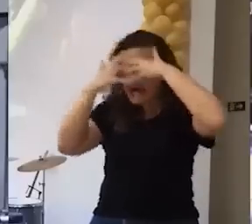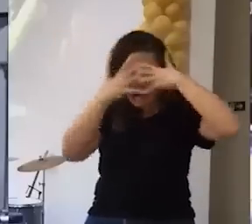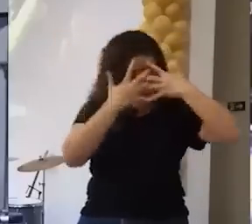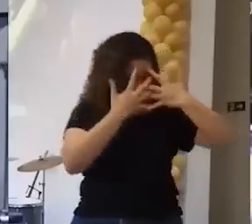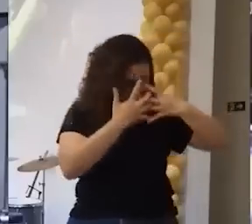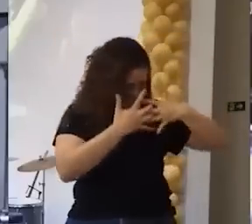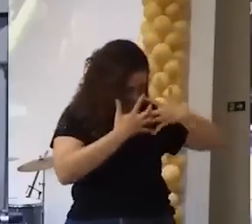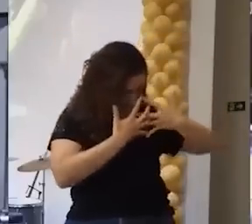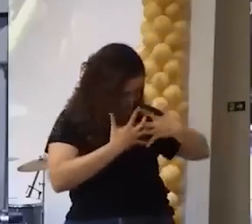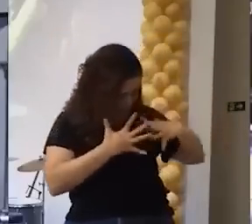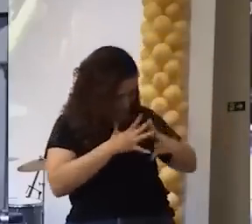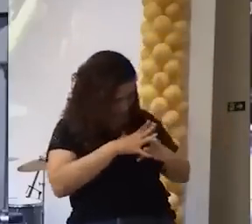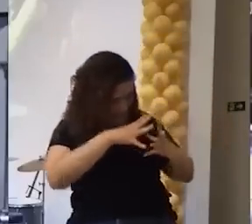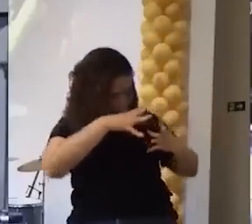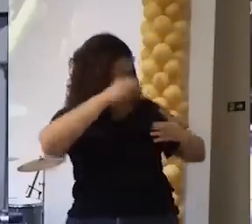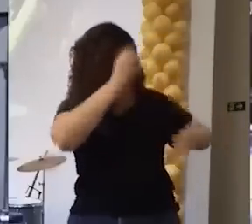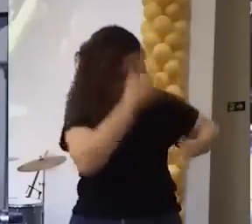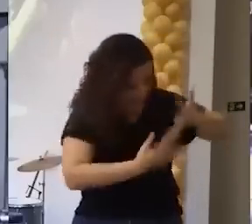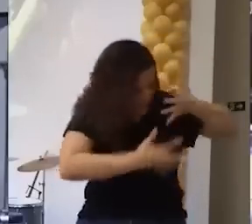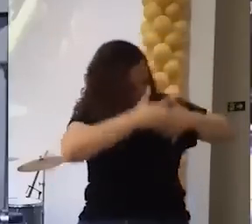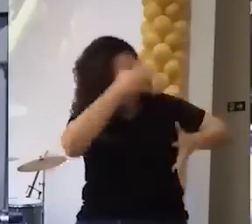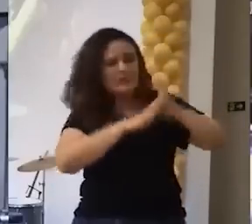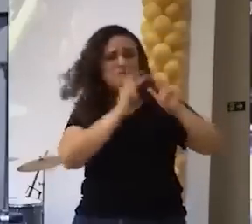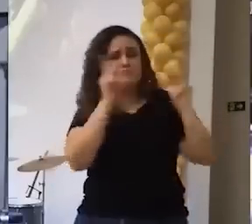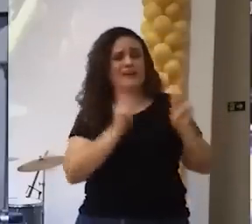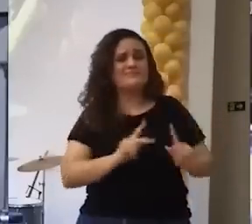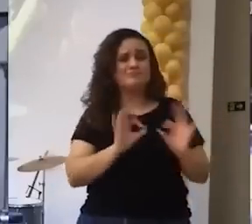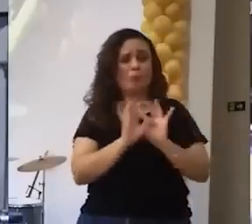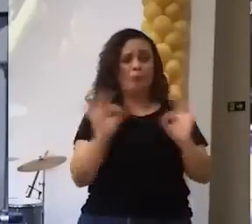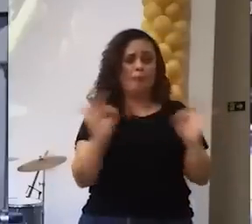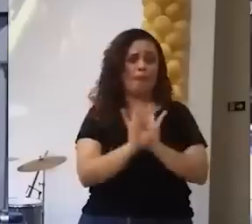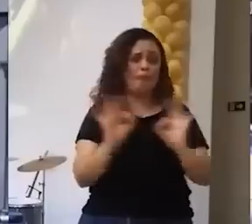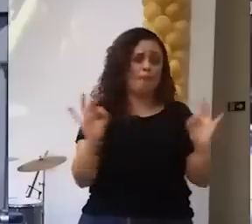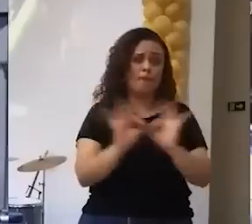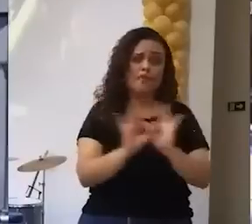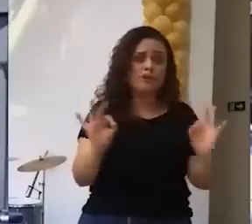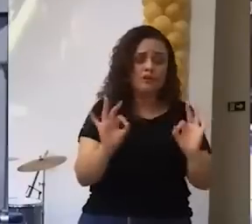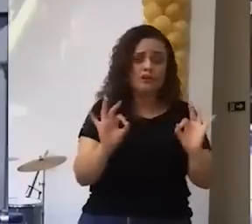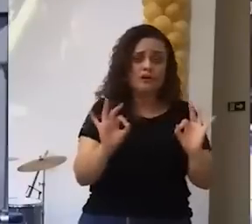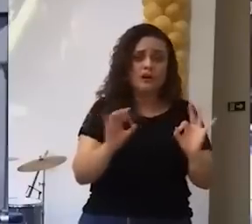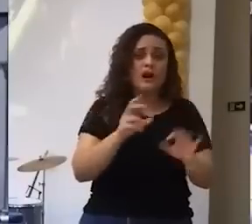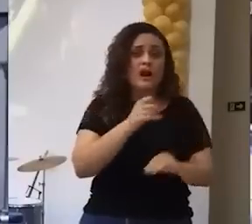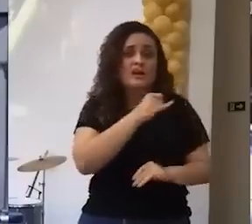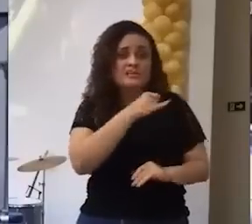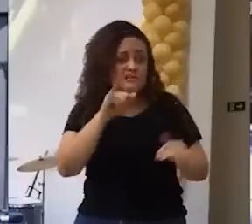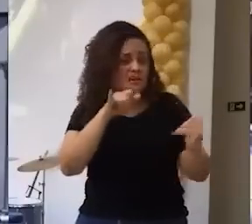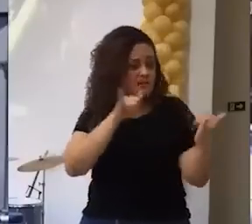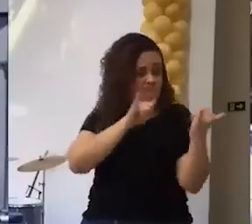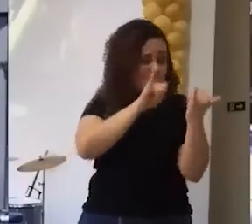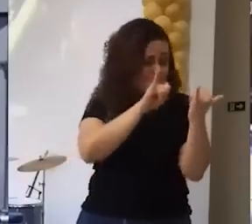paz. Se você não perdoa, você vive numa masmorra emocional,